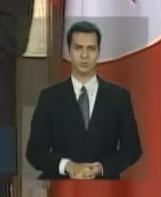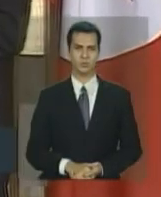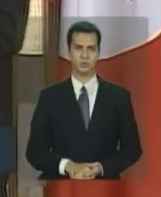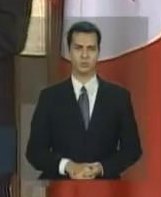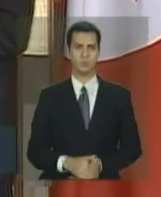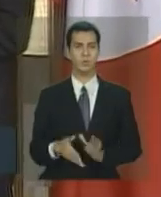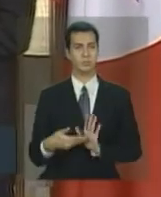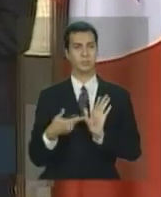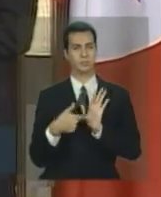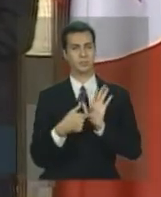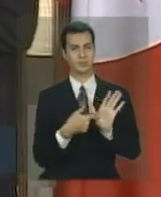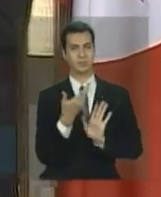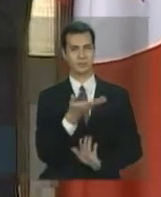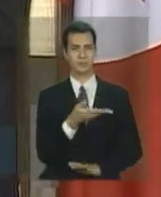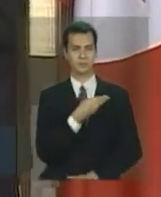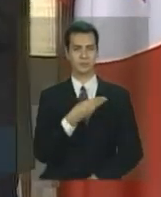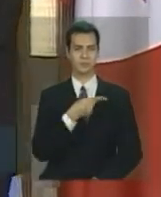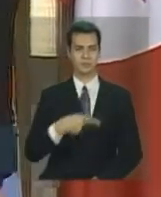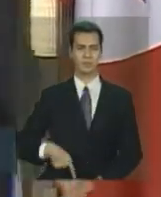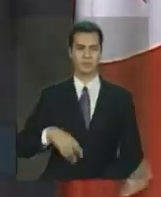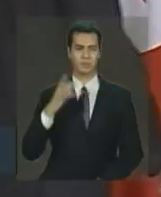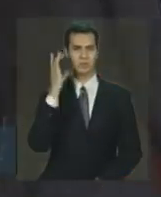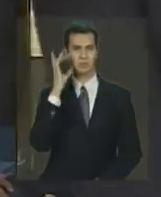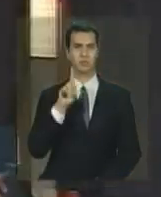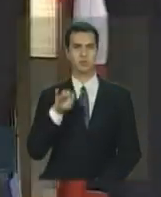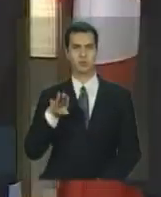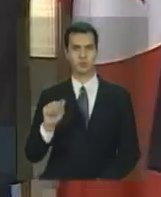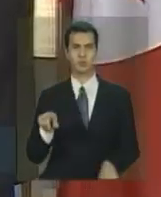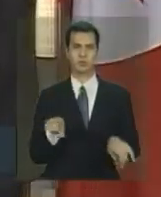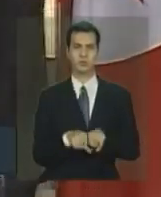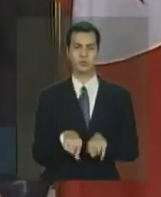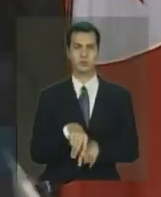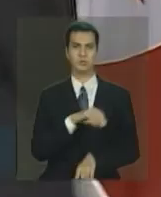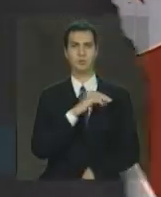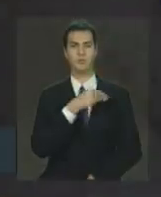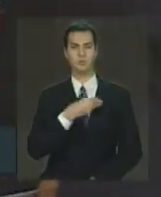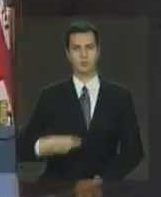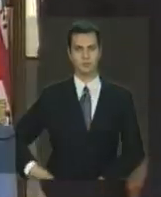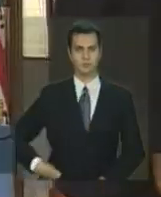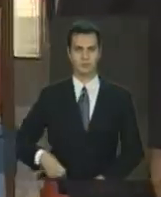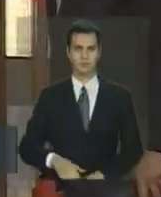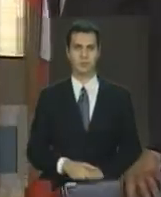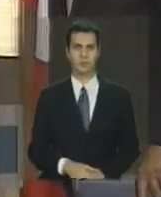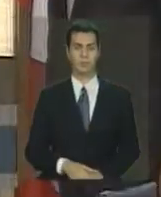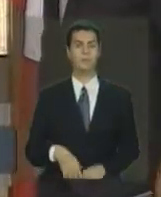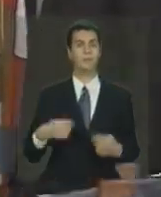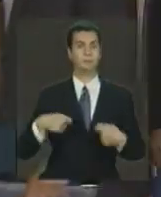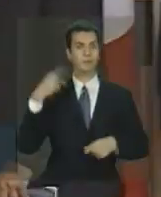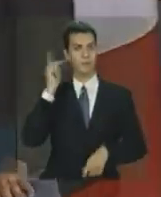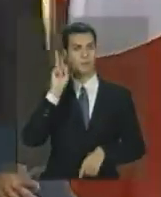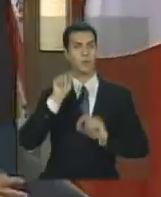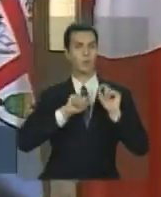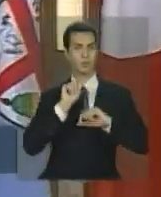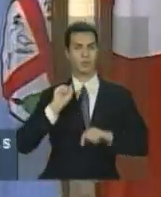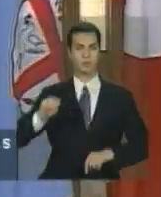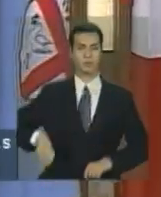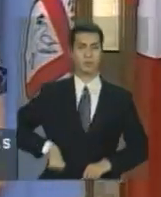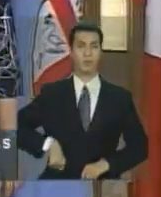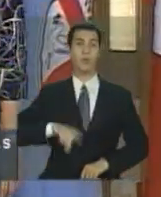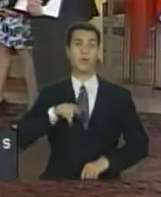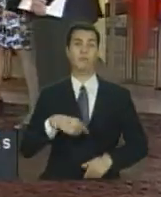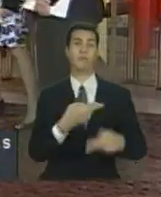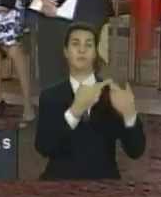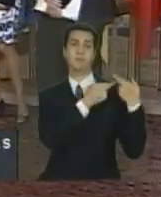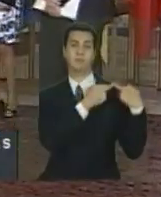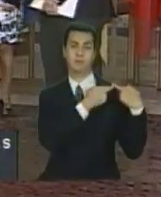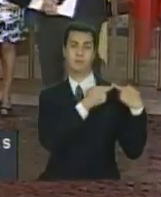ministro das Relações Exteriores, Antônio Patriota. Lembrando que o embaixador é o responsável por representar o seu país